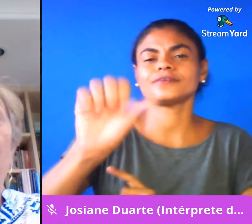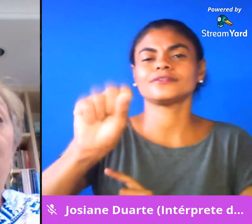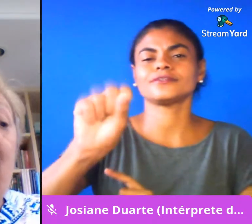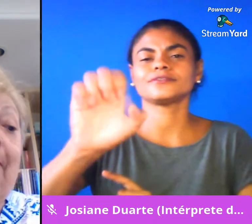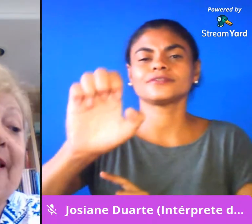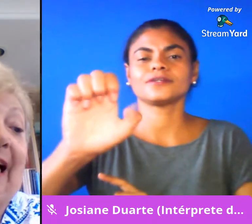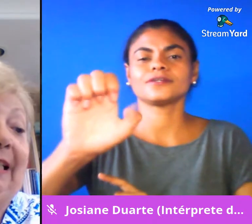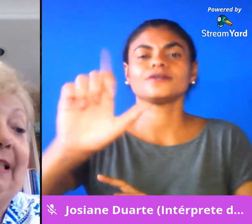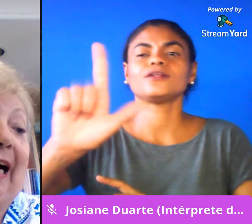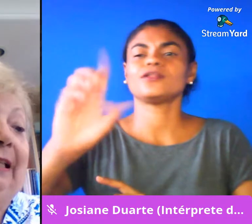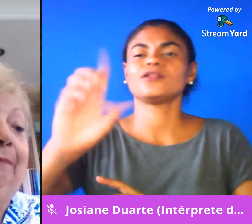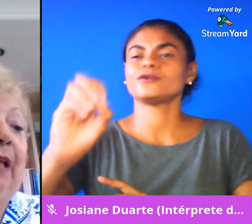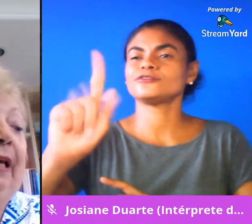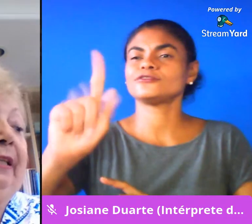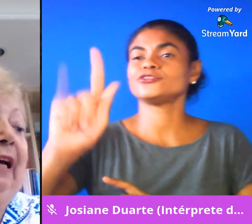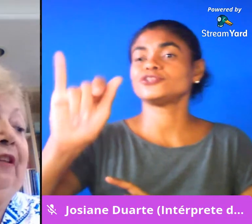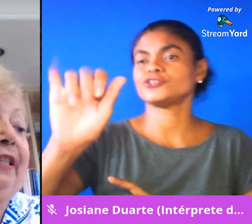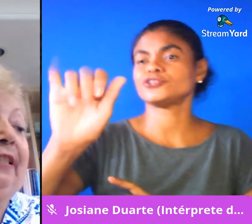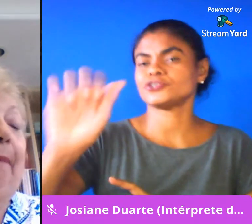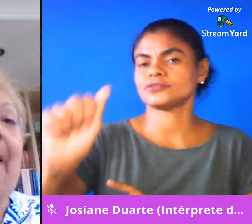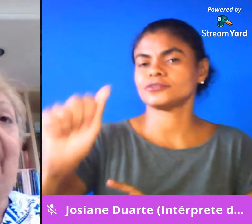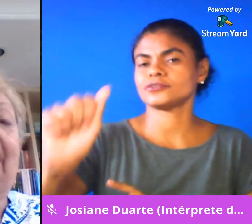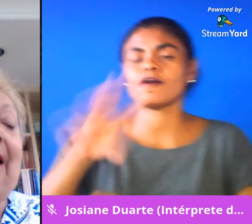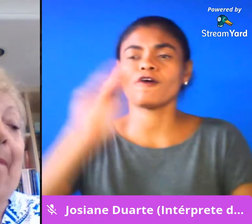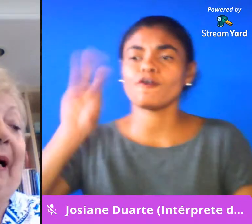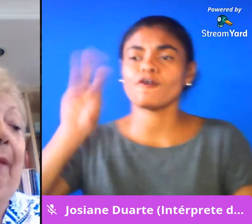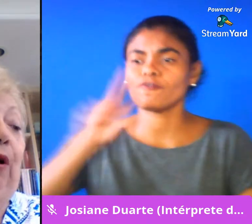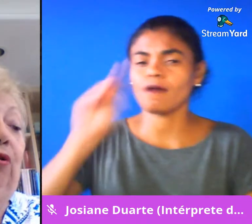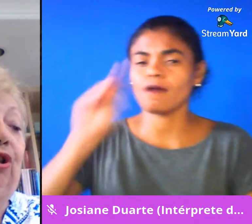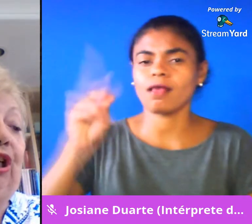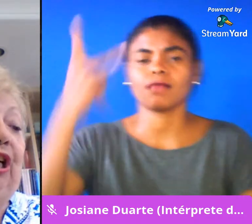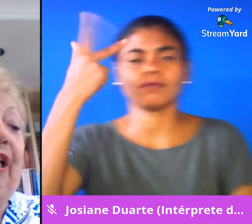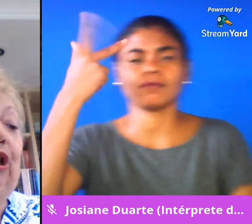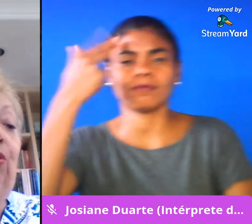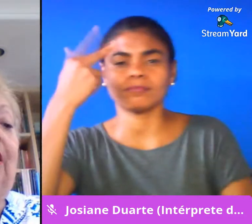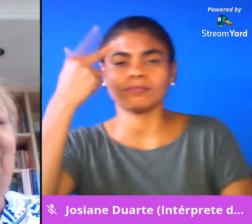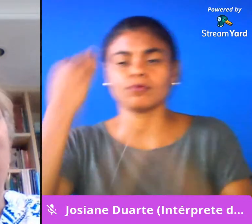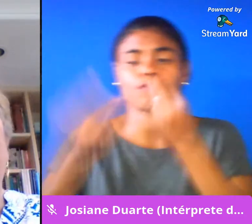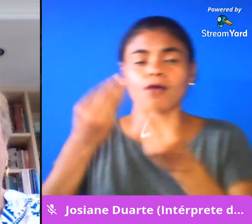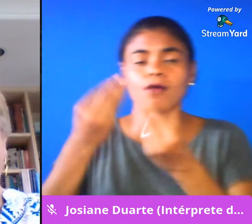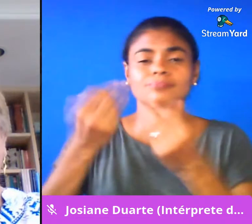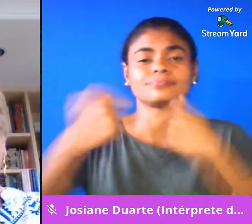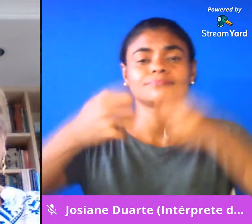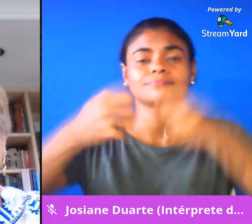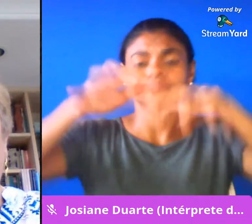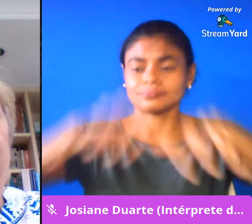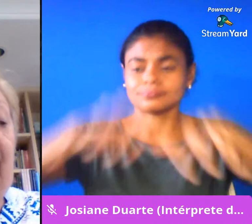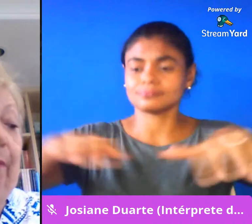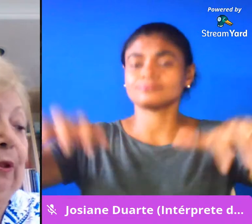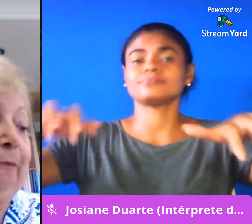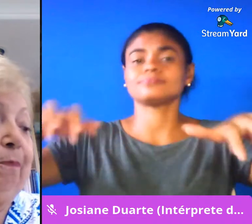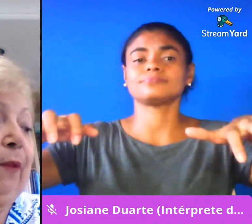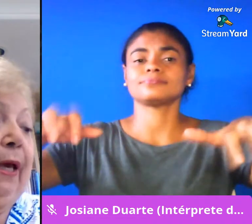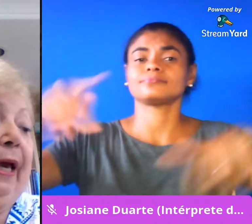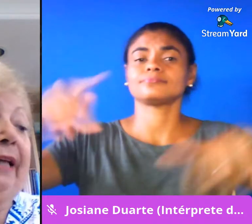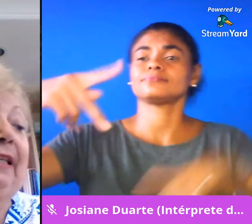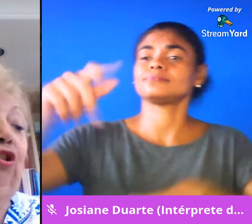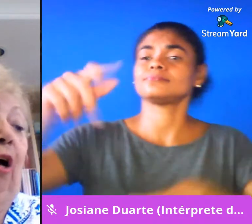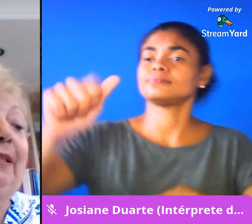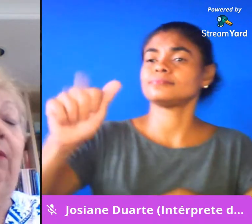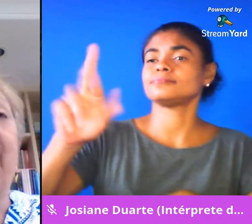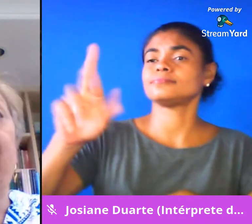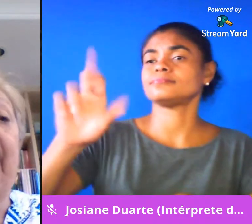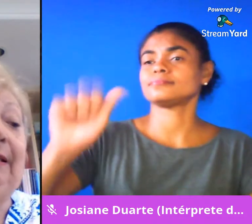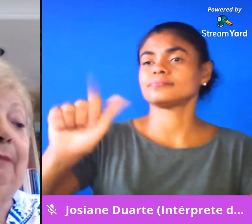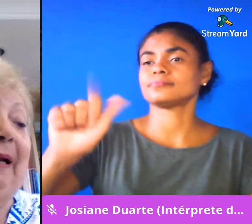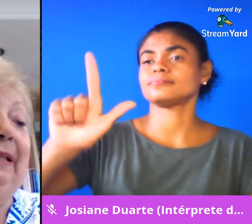uma fraseologia especializada, que deve ser separada da paremiologia, que estuda especificamente os provérbios.